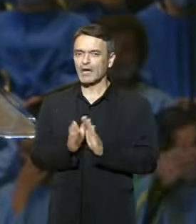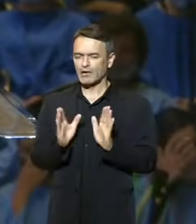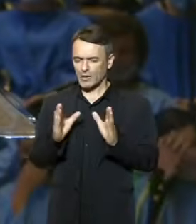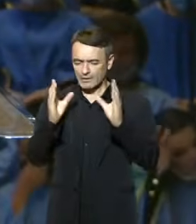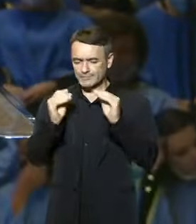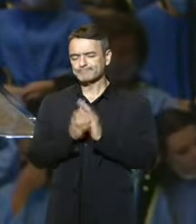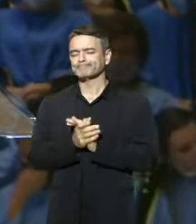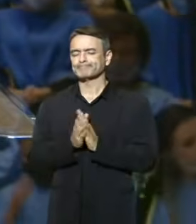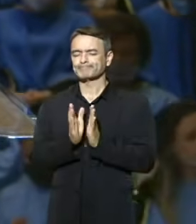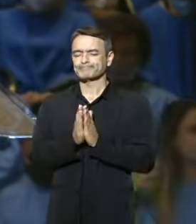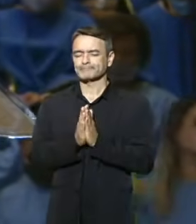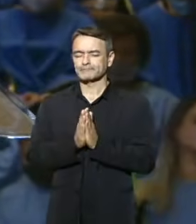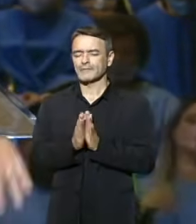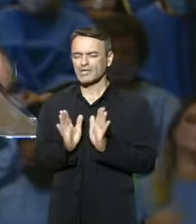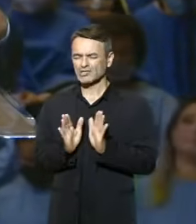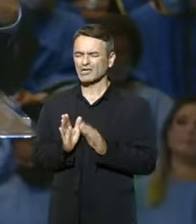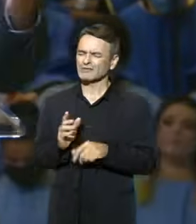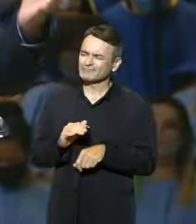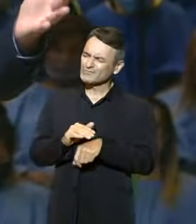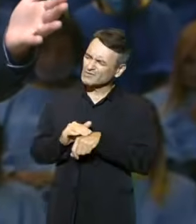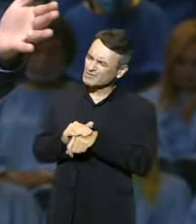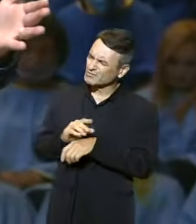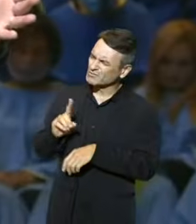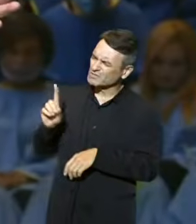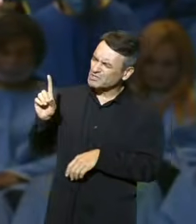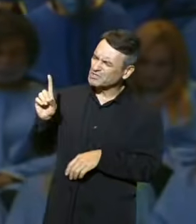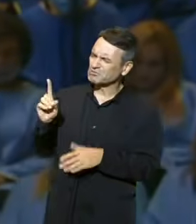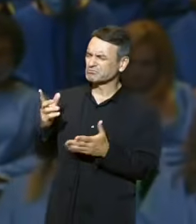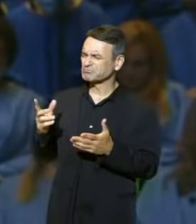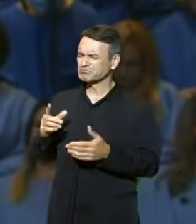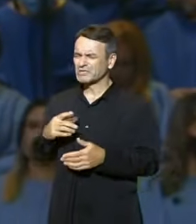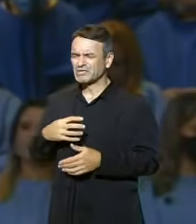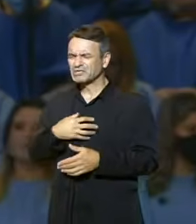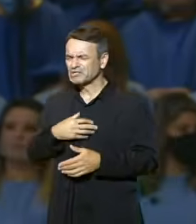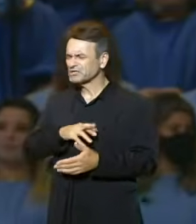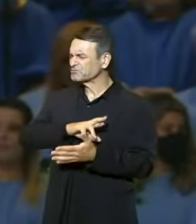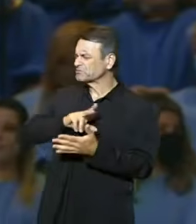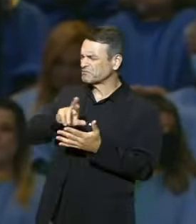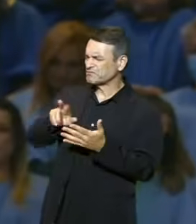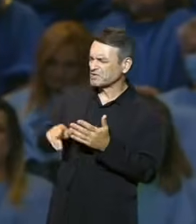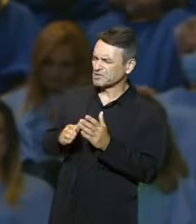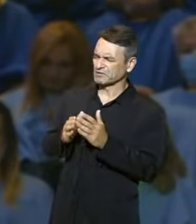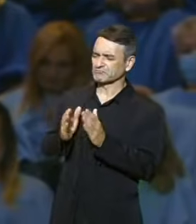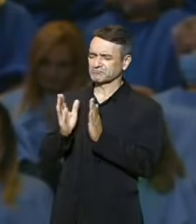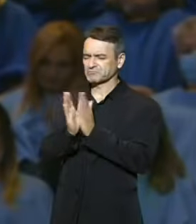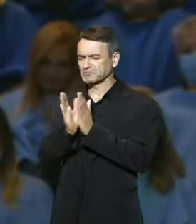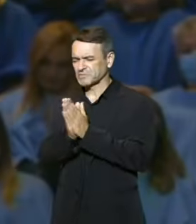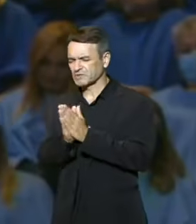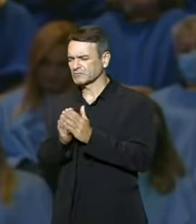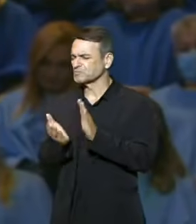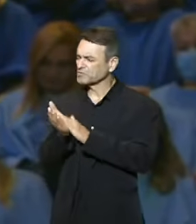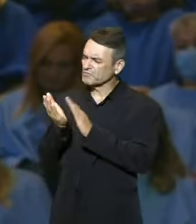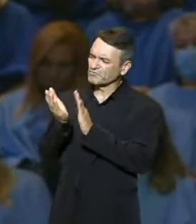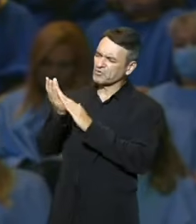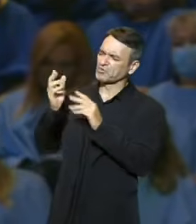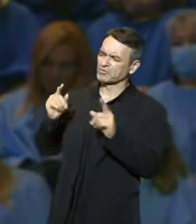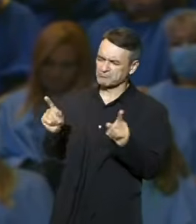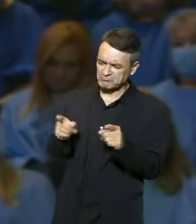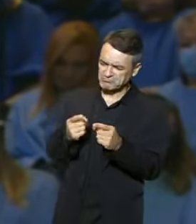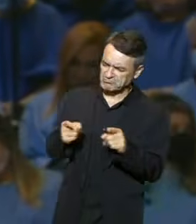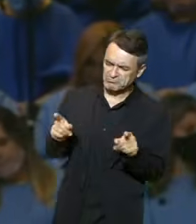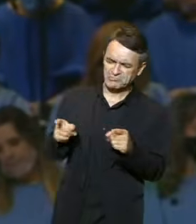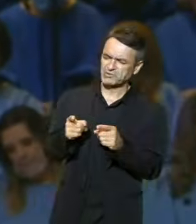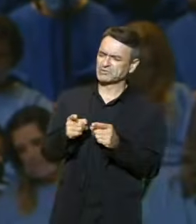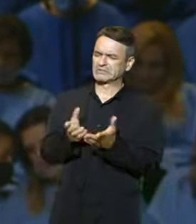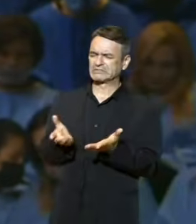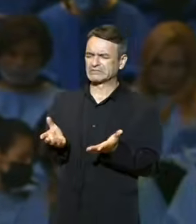pouquinho. A gente já falou com Deus de tantas maneiras hoje diferentes, na oração, no louvor, com as